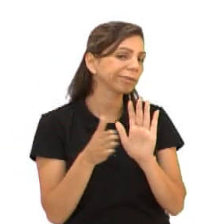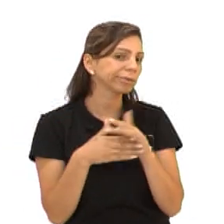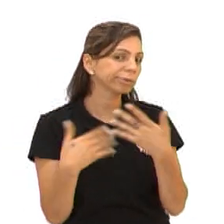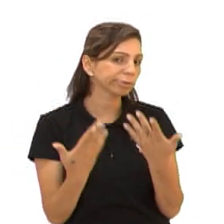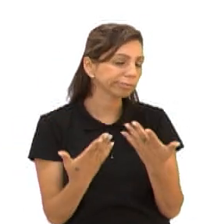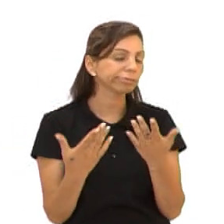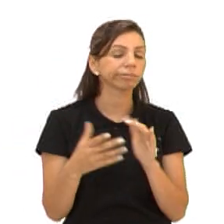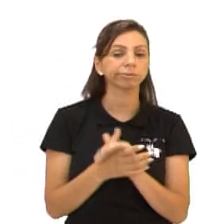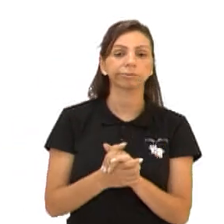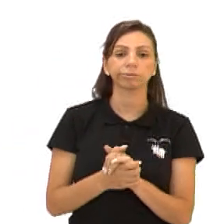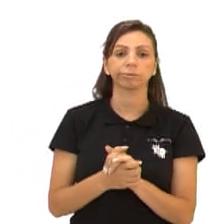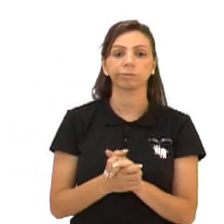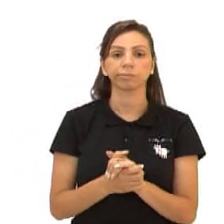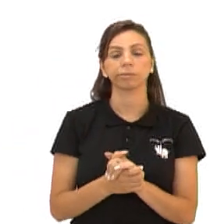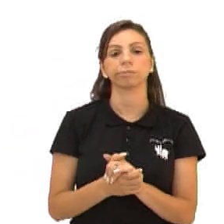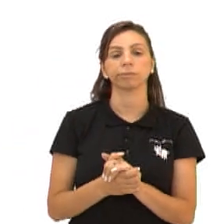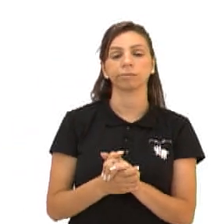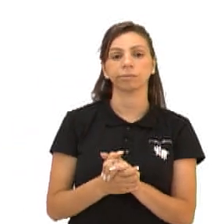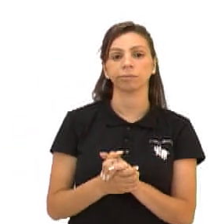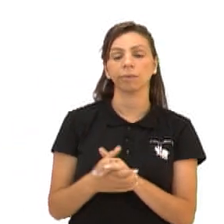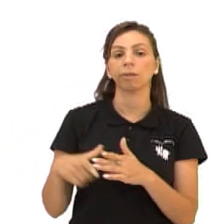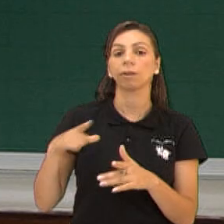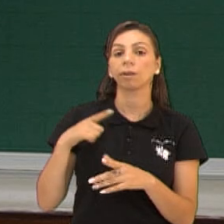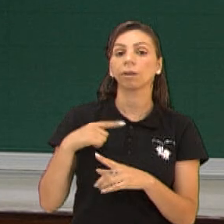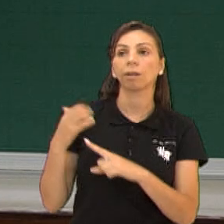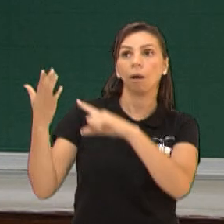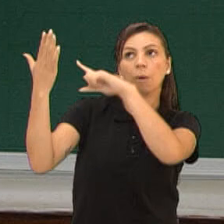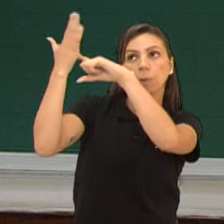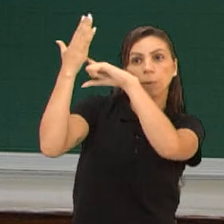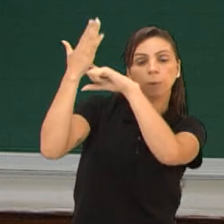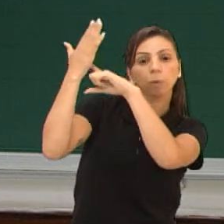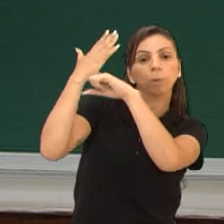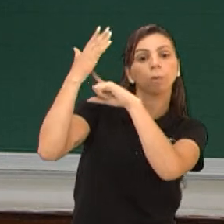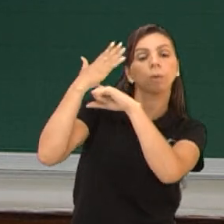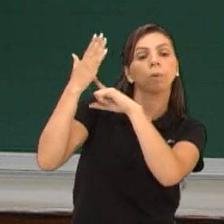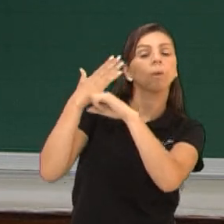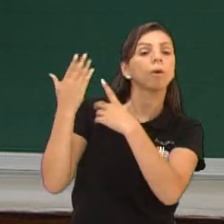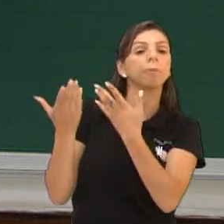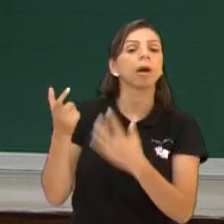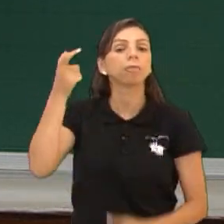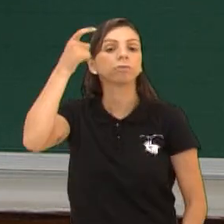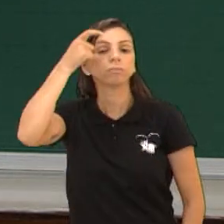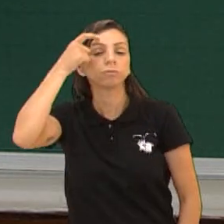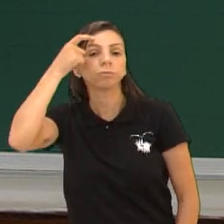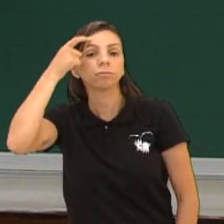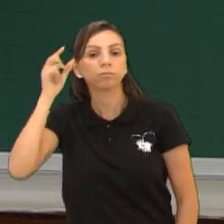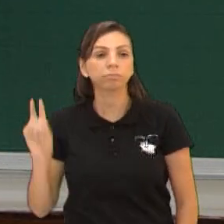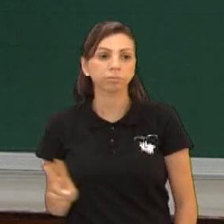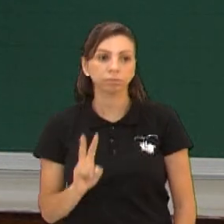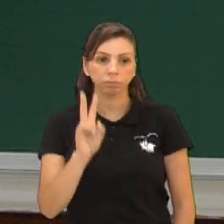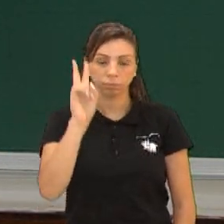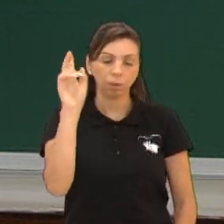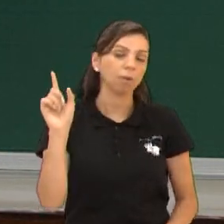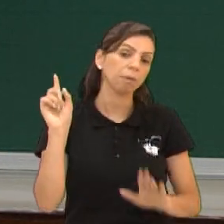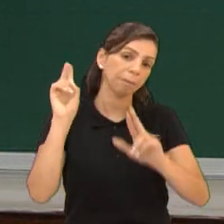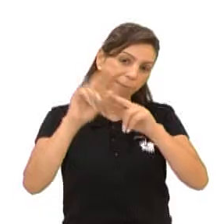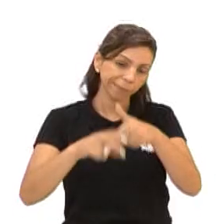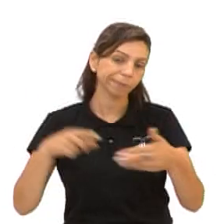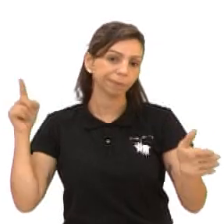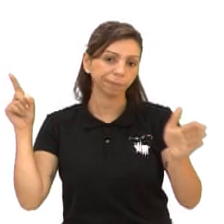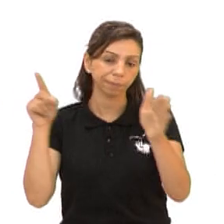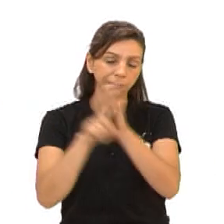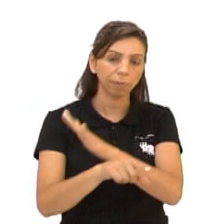uma ferramenta que vai nos auxiliar a construir juízo os vários por isso então vamos lá essa pergunta